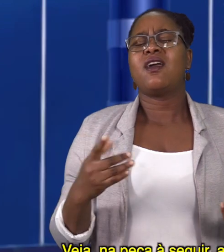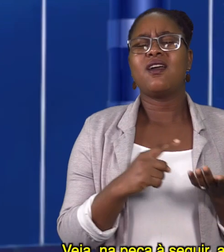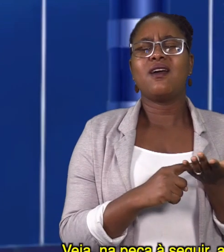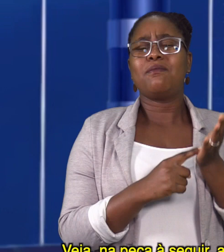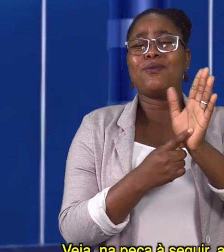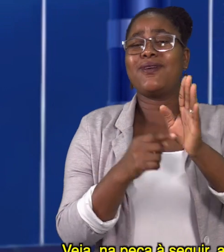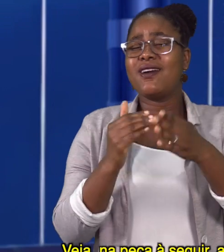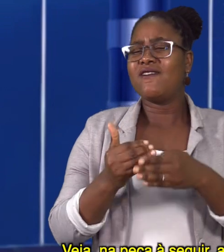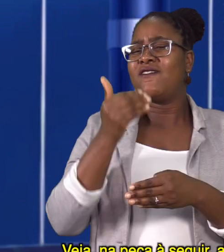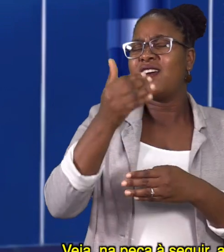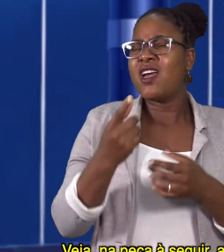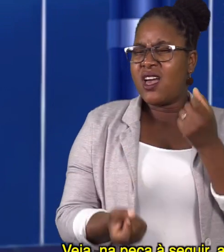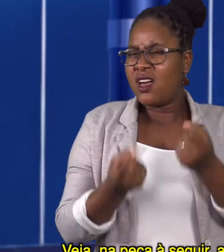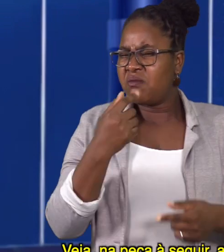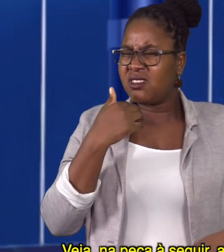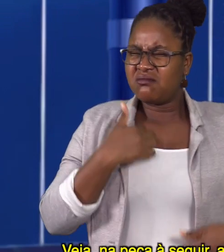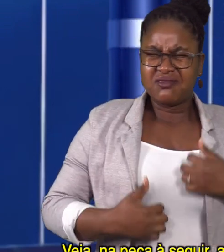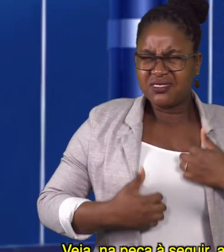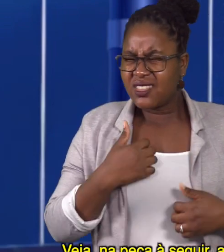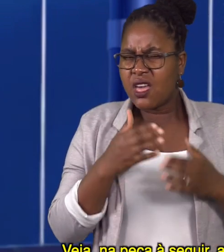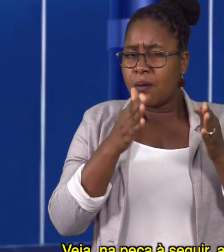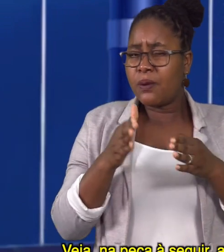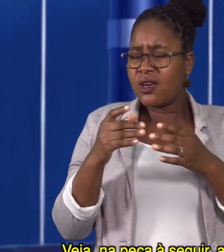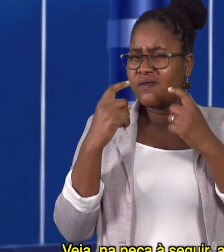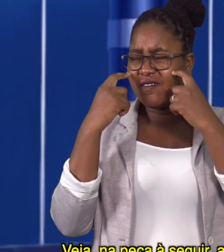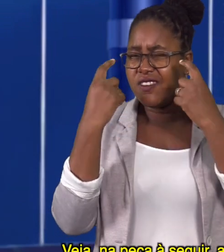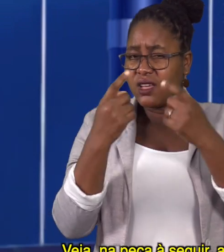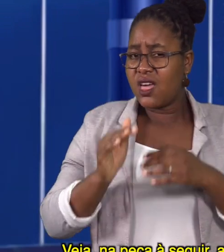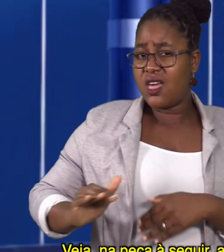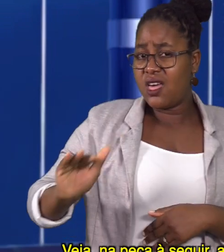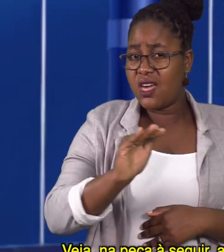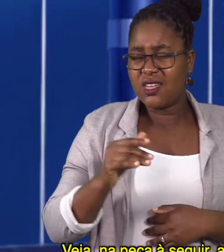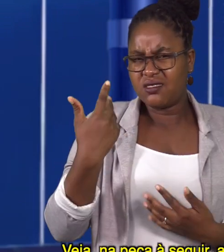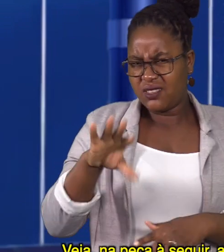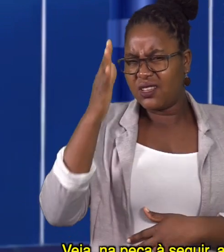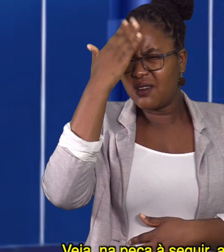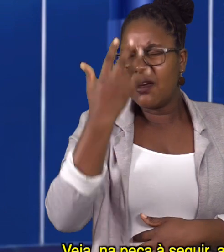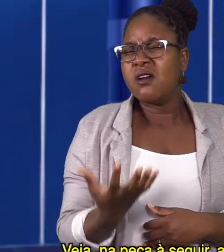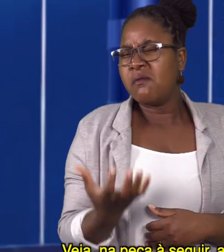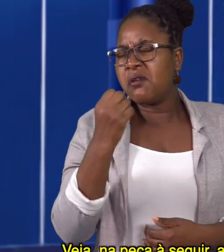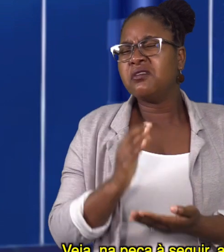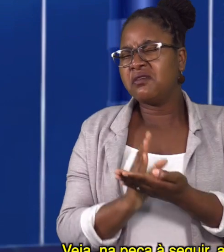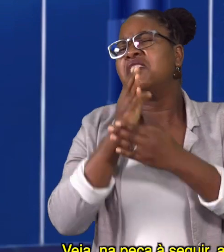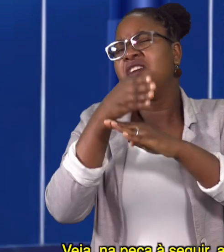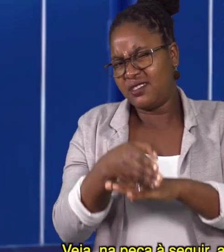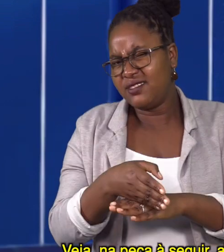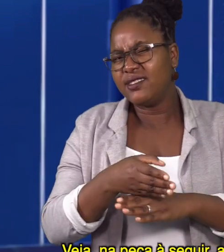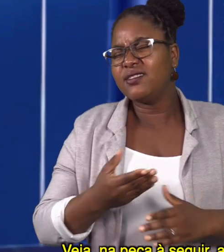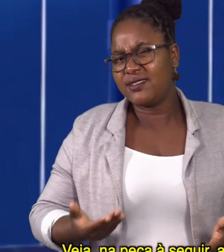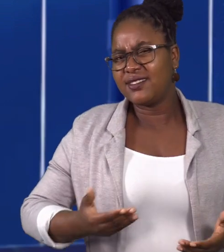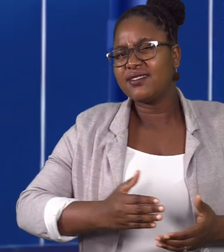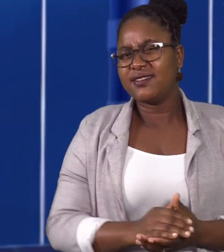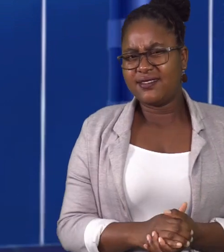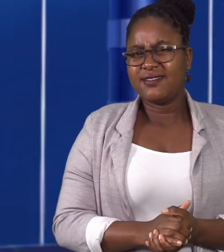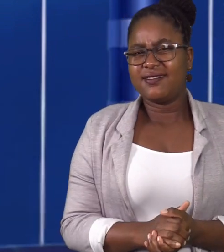Veja, peça a seguir, algumas preocupações comuns desta camada social e saiba como elas podem ser